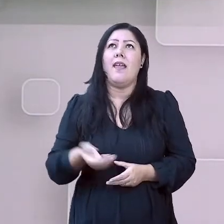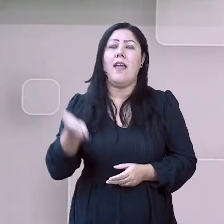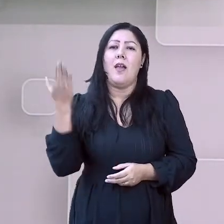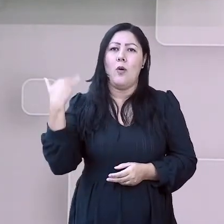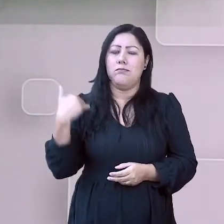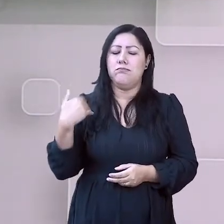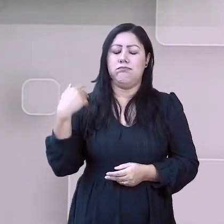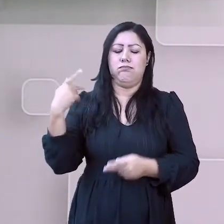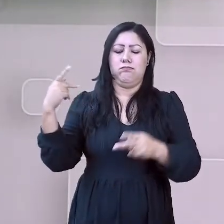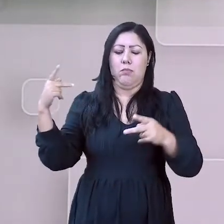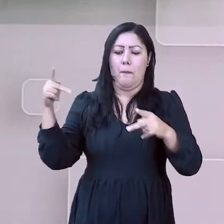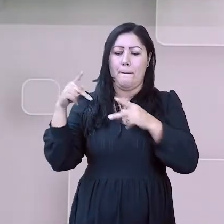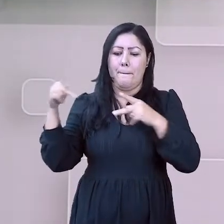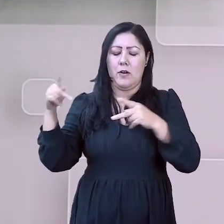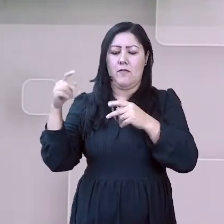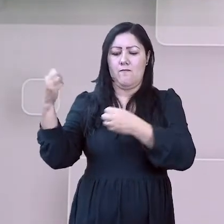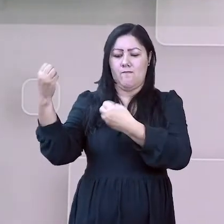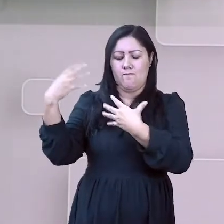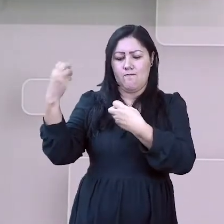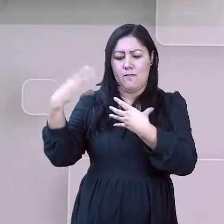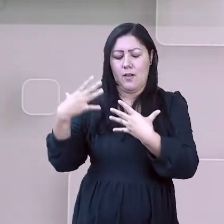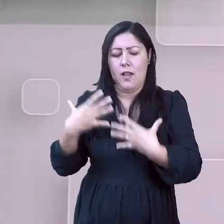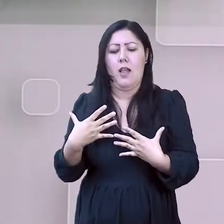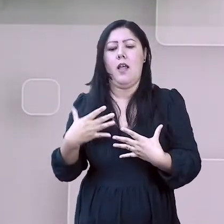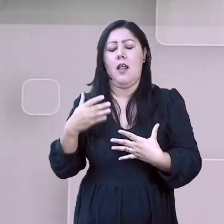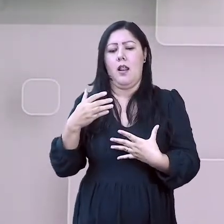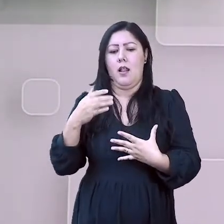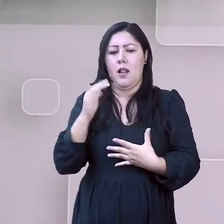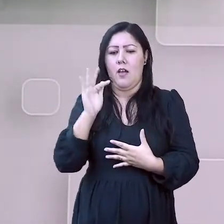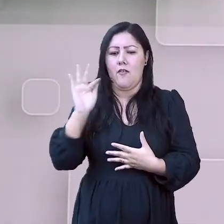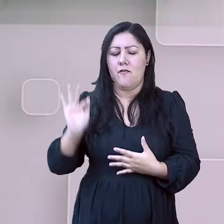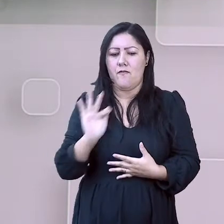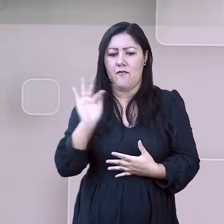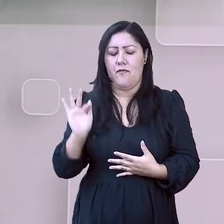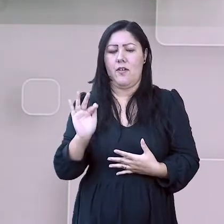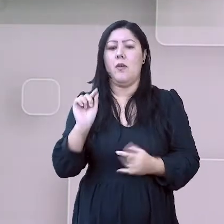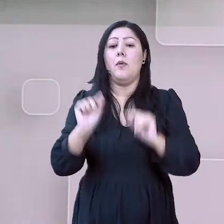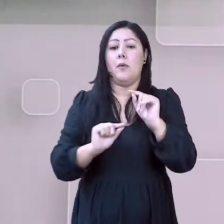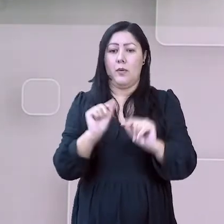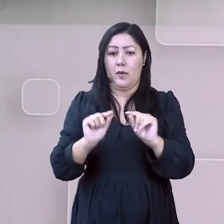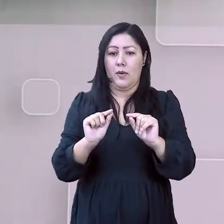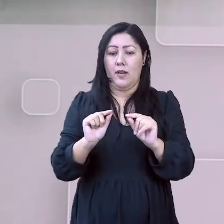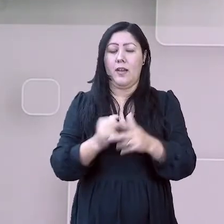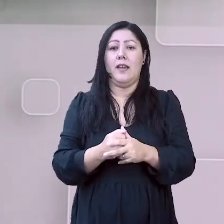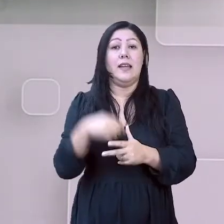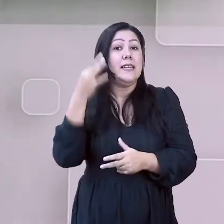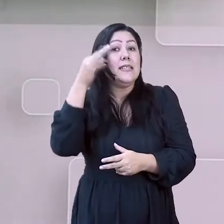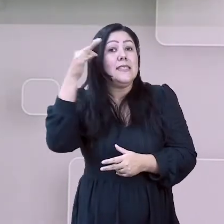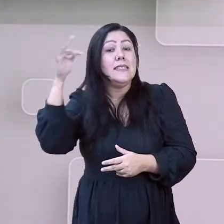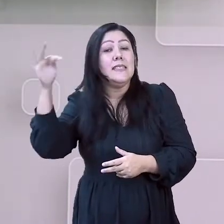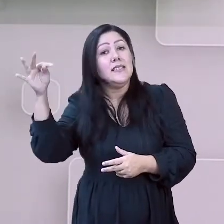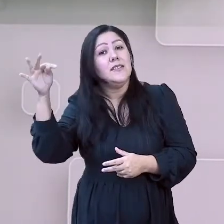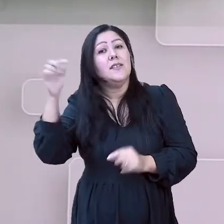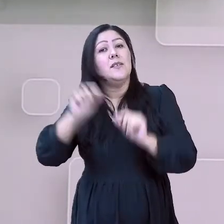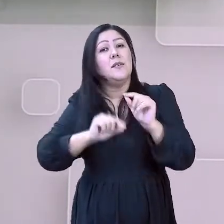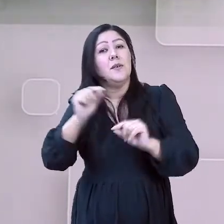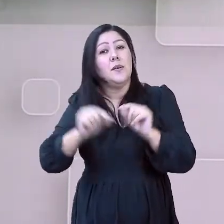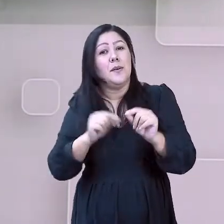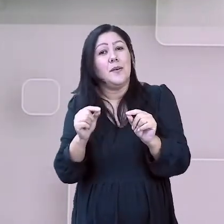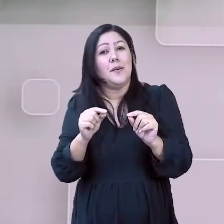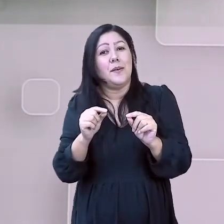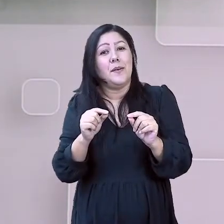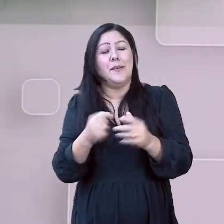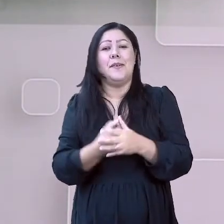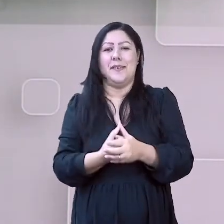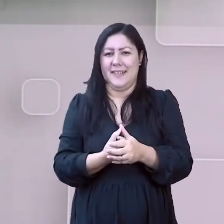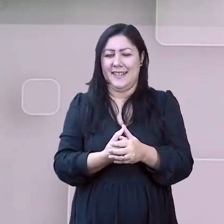universidade, a professora Sueli Siqueira, e ela falava uma coisa interessante, que teoria, ela é um cobertor